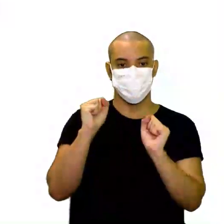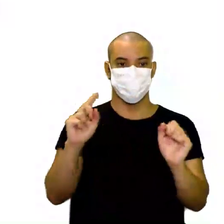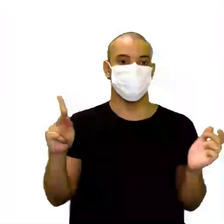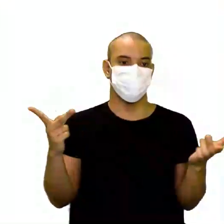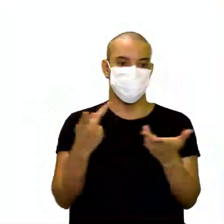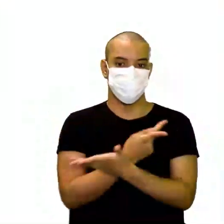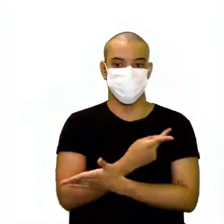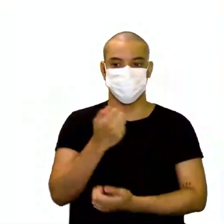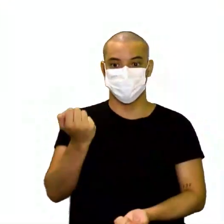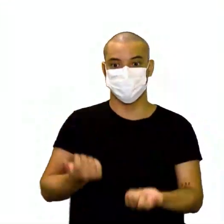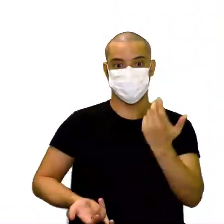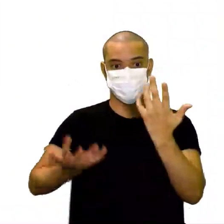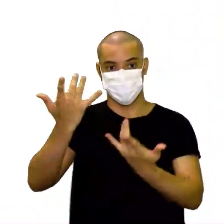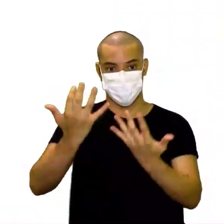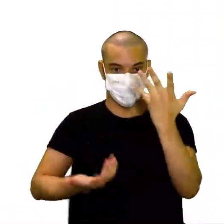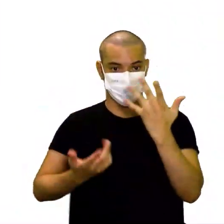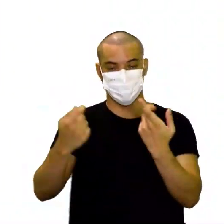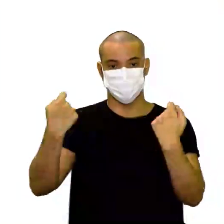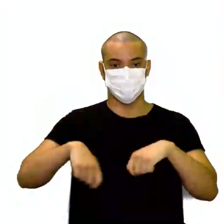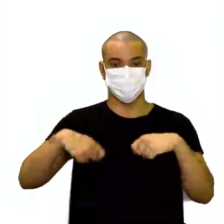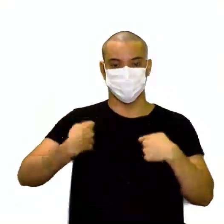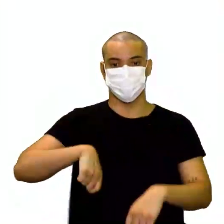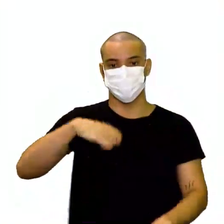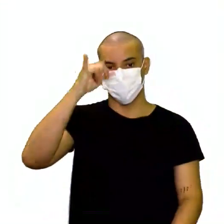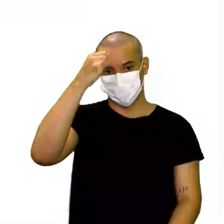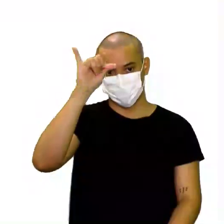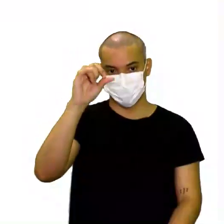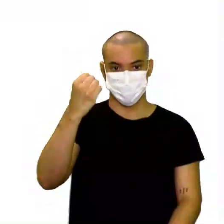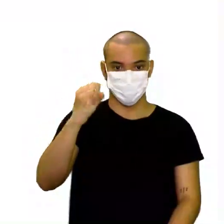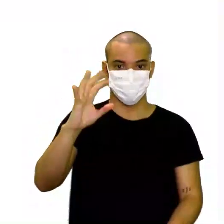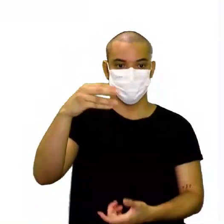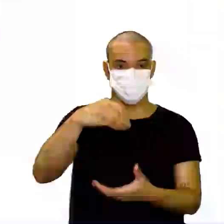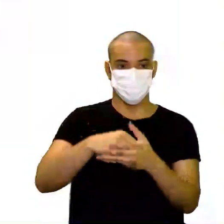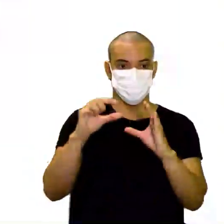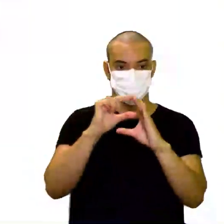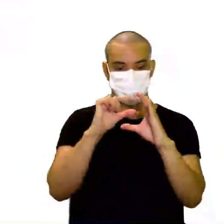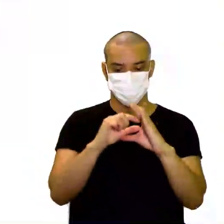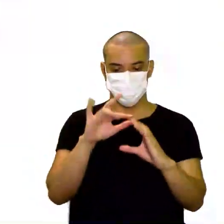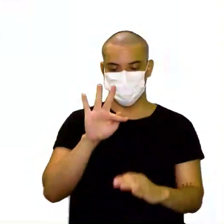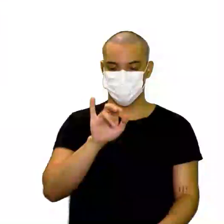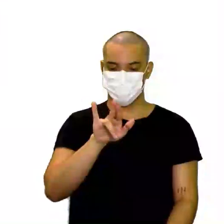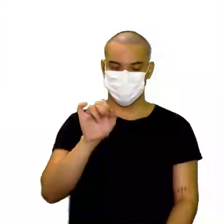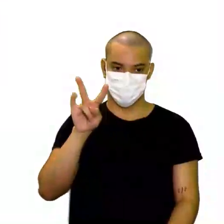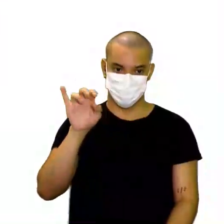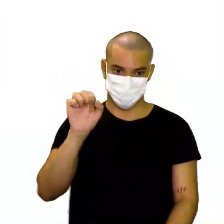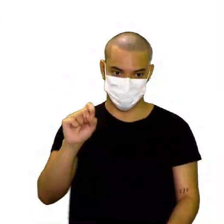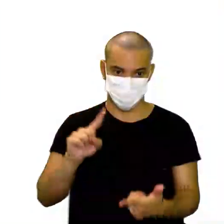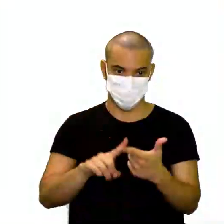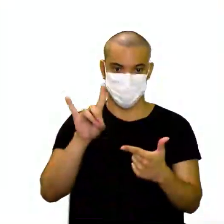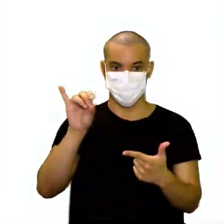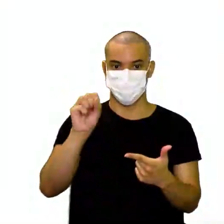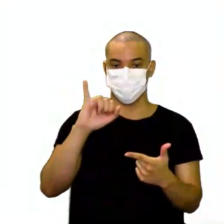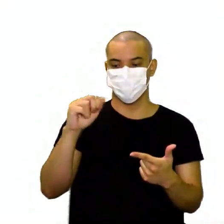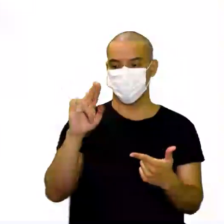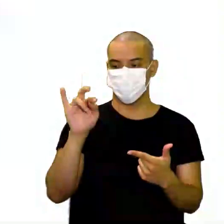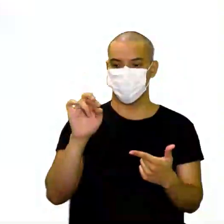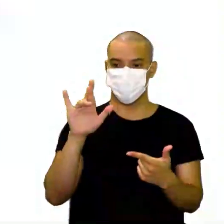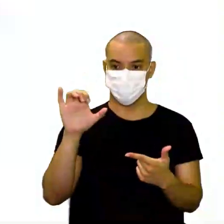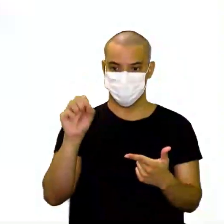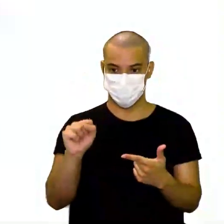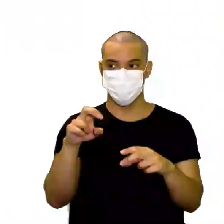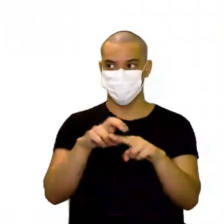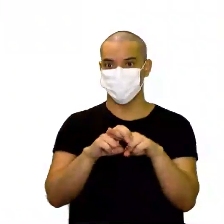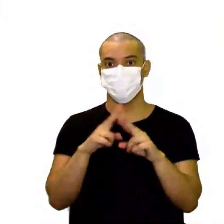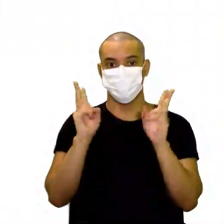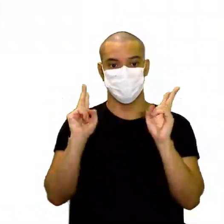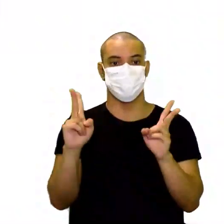ocasionar incêndios que seriam evitados instalando-se fusíveis e disjuntores, que interrompem essa corrente quando